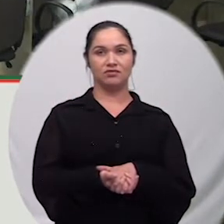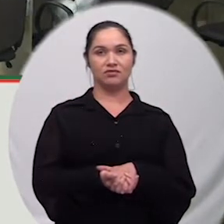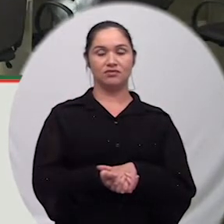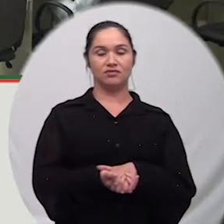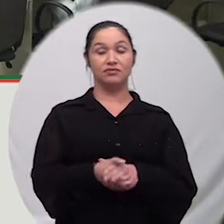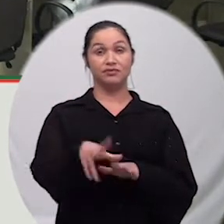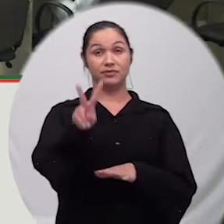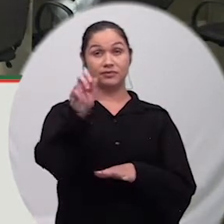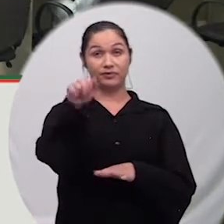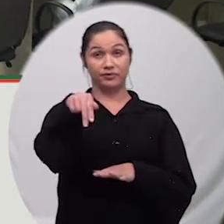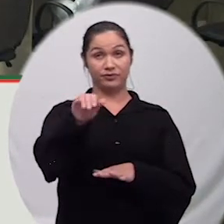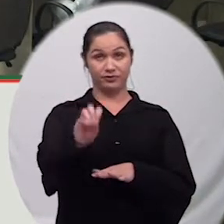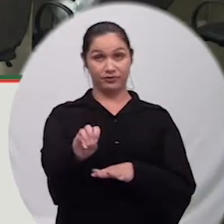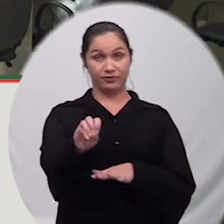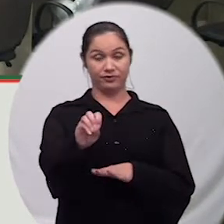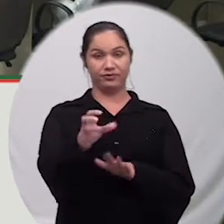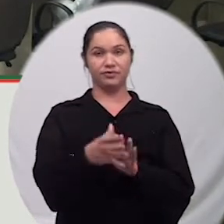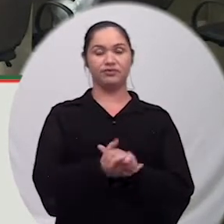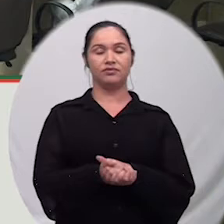Vânio,